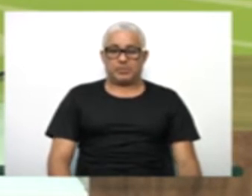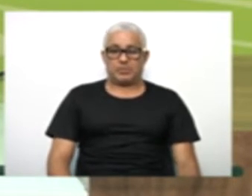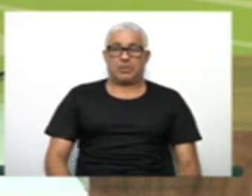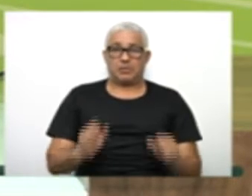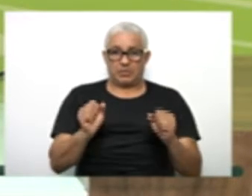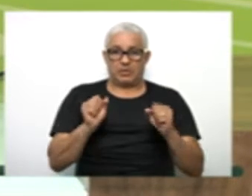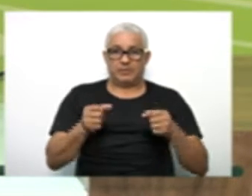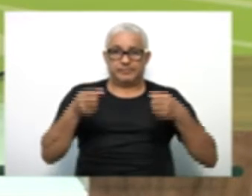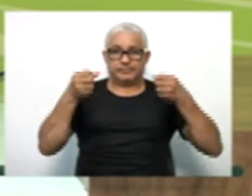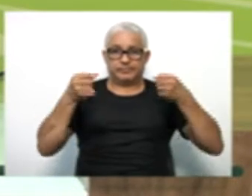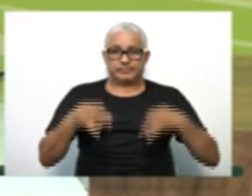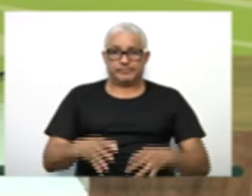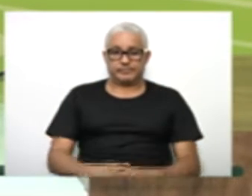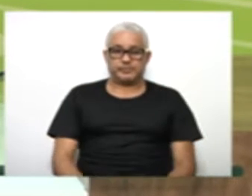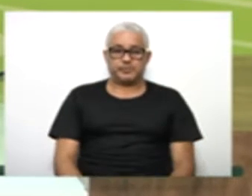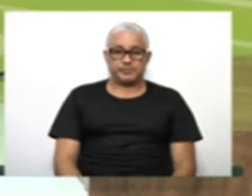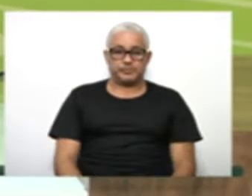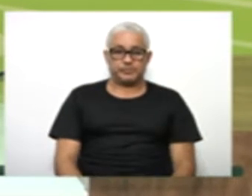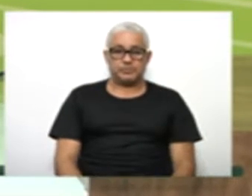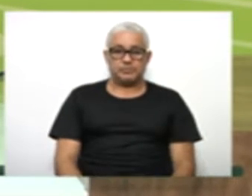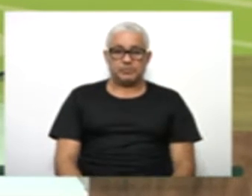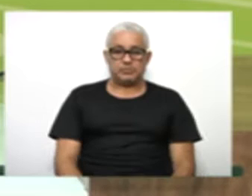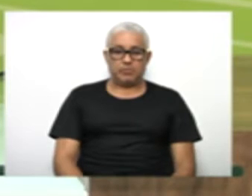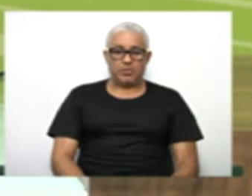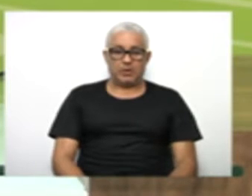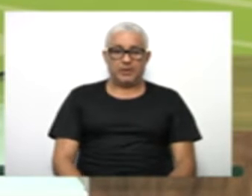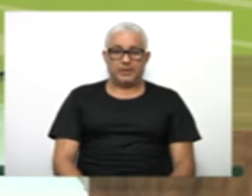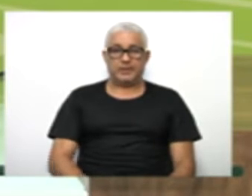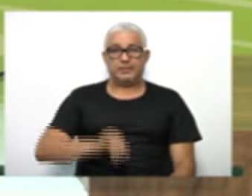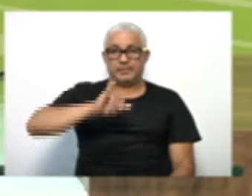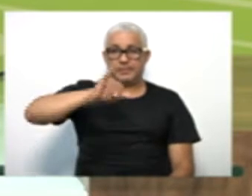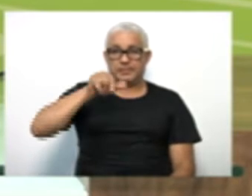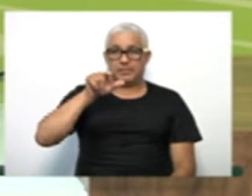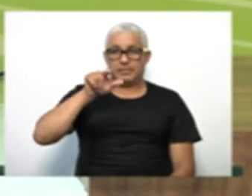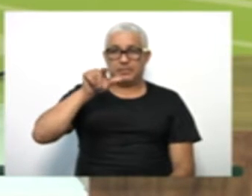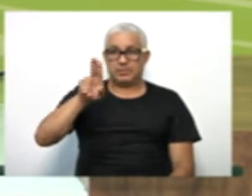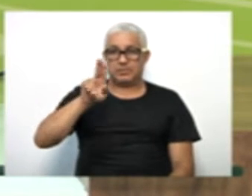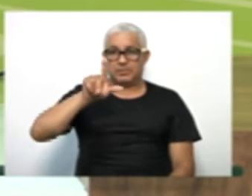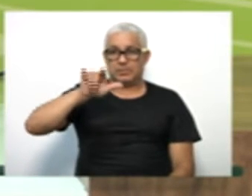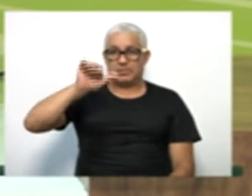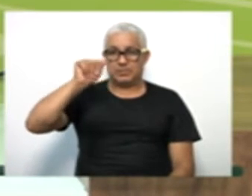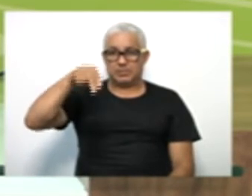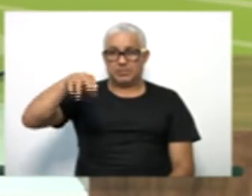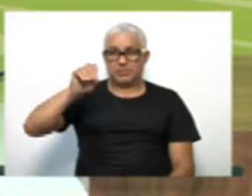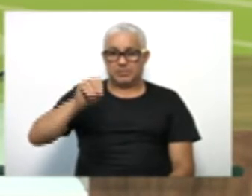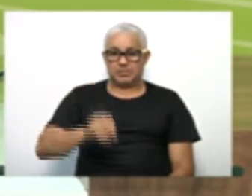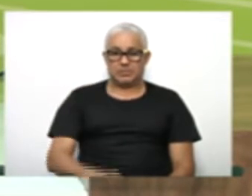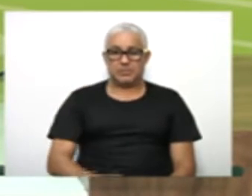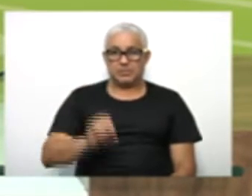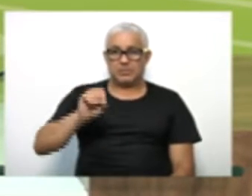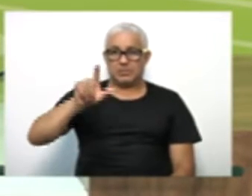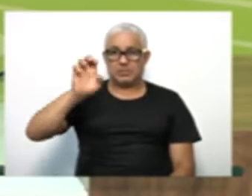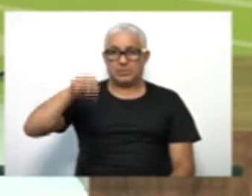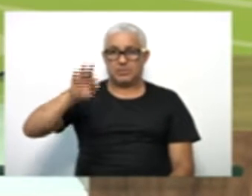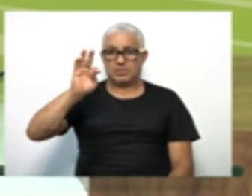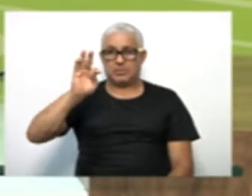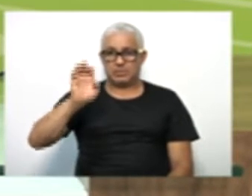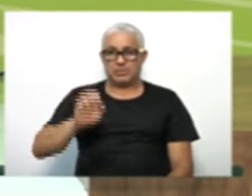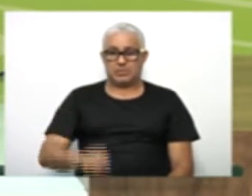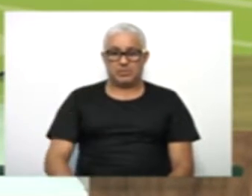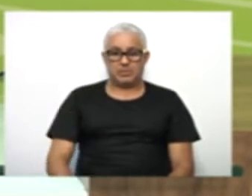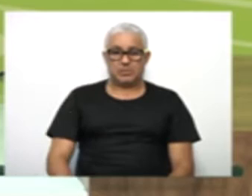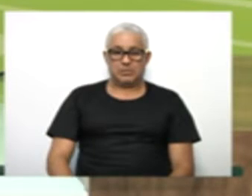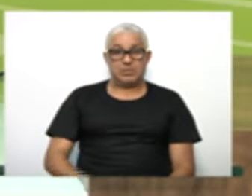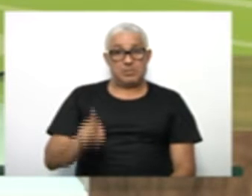contextualizar, professor. Muito bem, vou fazer aqui a pontuação do Juliano Olenche, lá